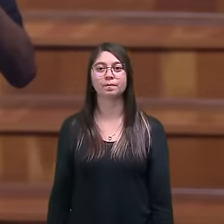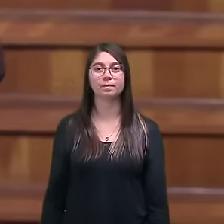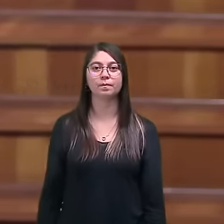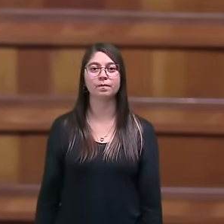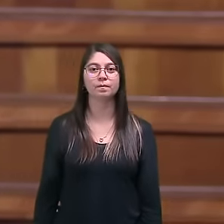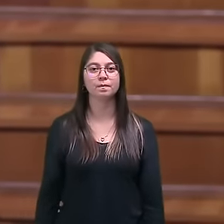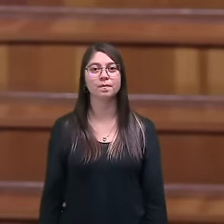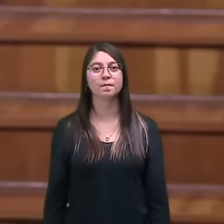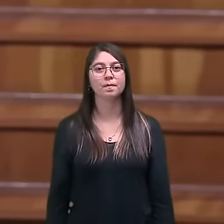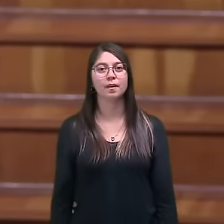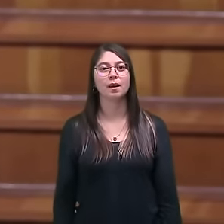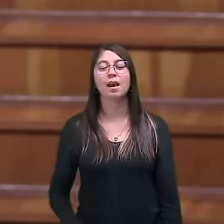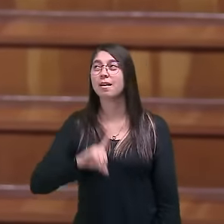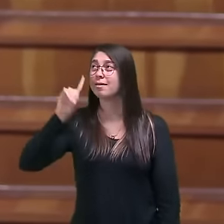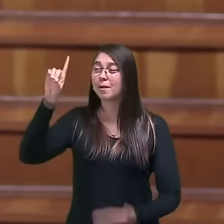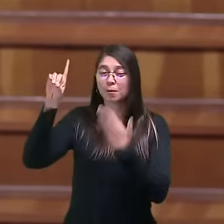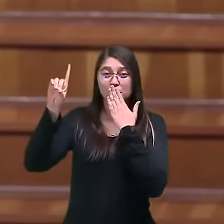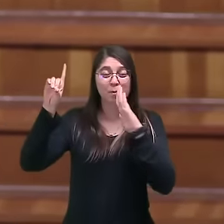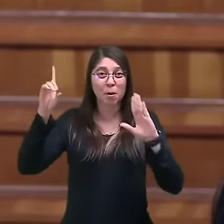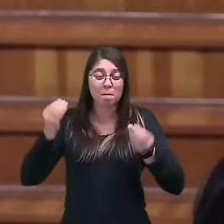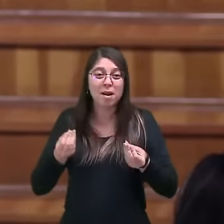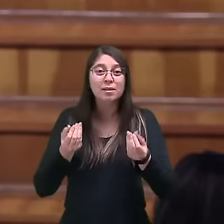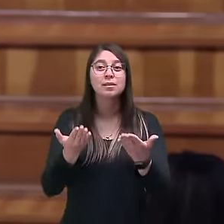Você tem uma palavra.